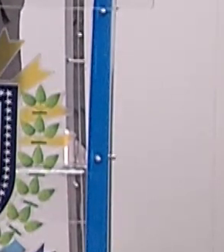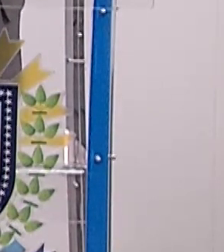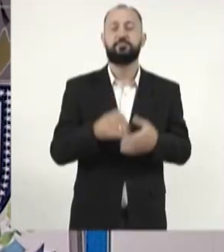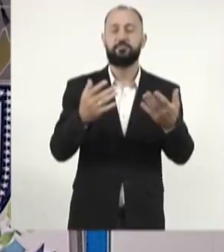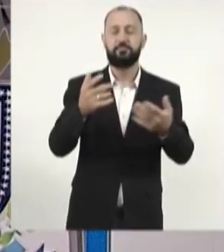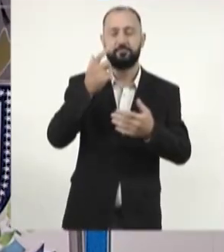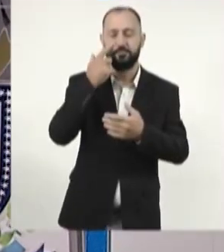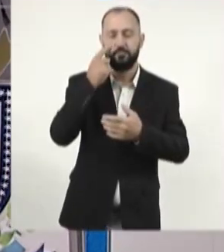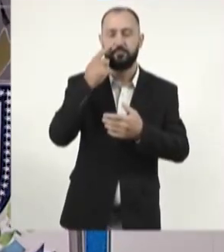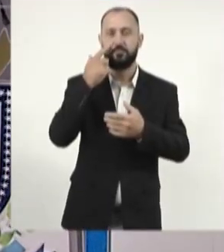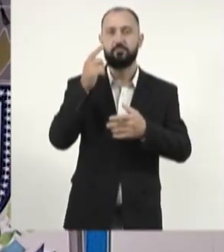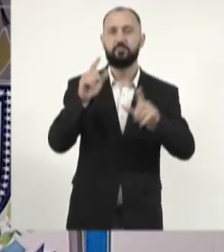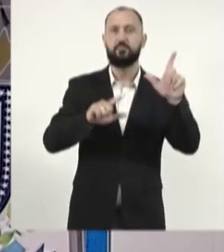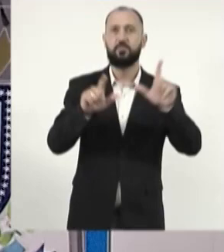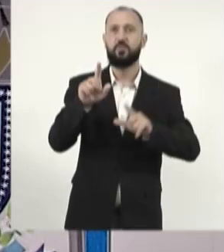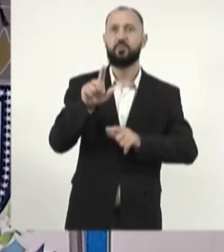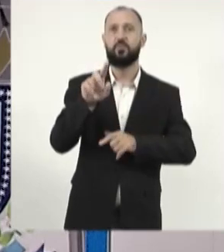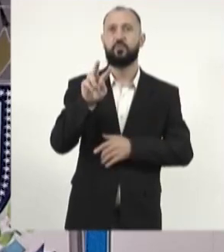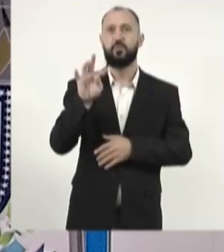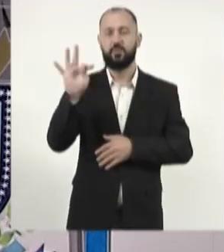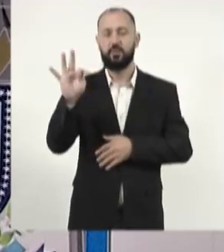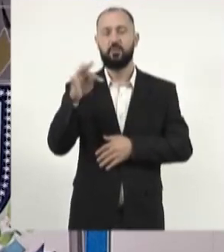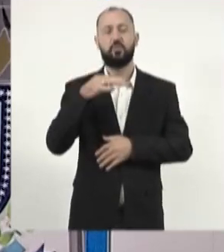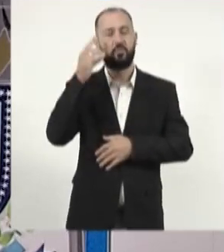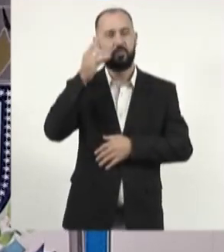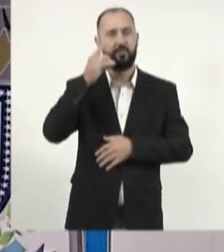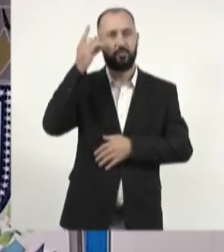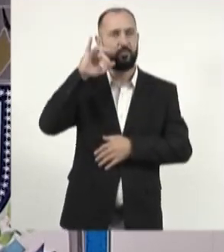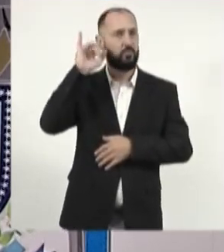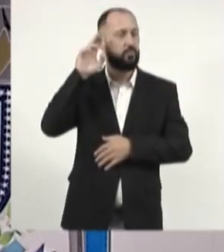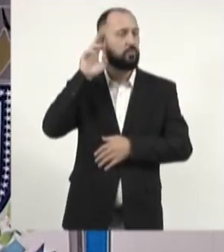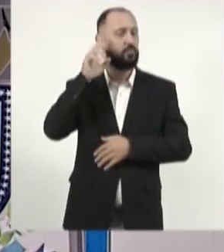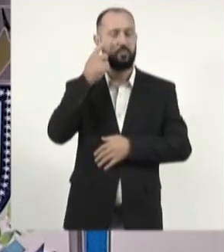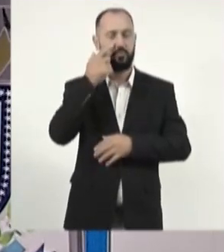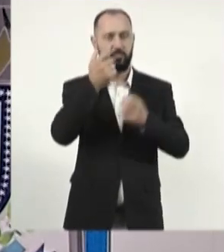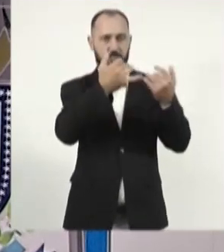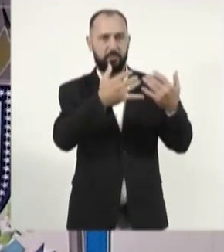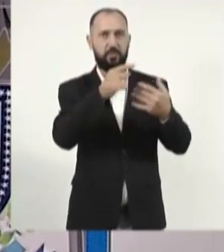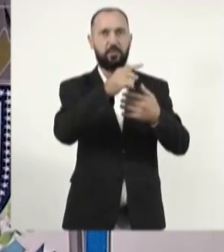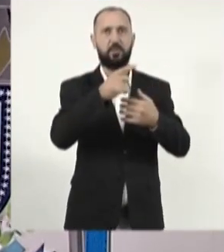Aí no VT, com a fala do deputado João Henrique, como eu tinha